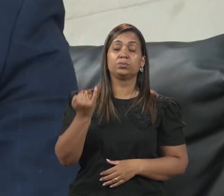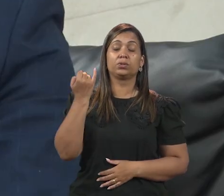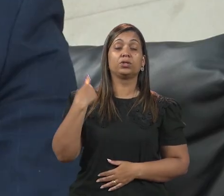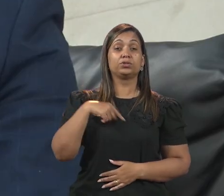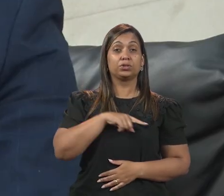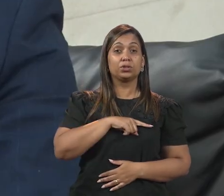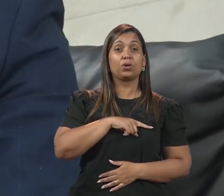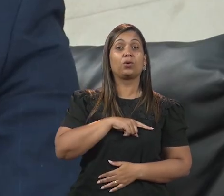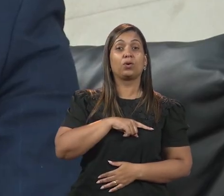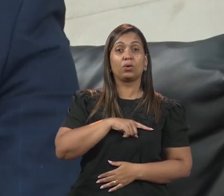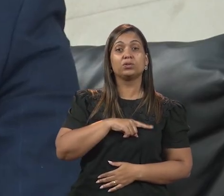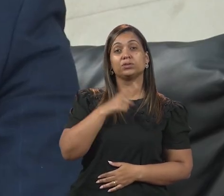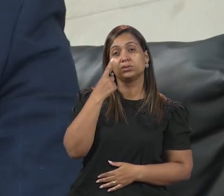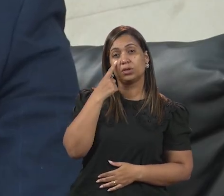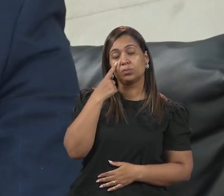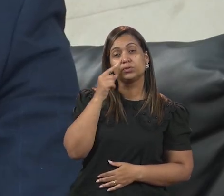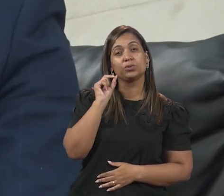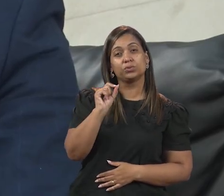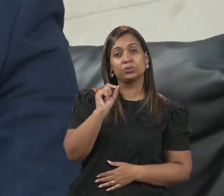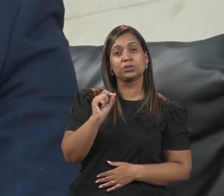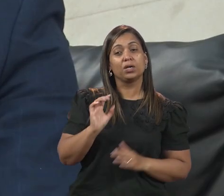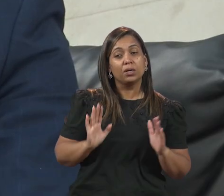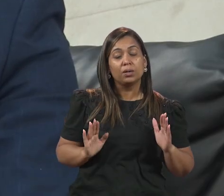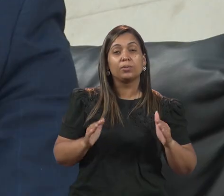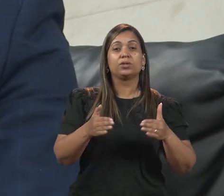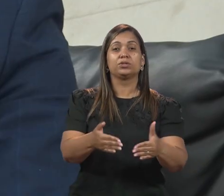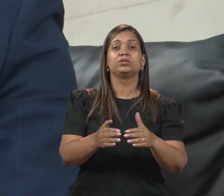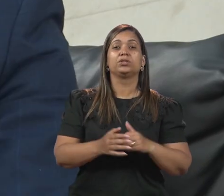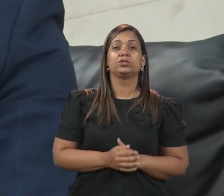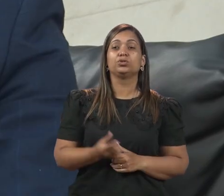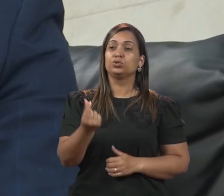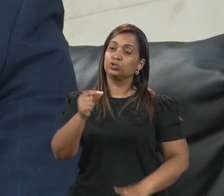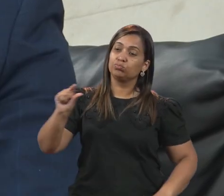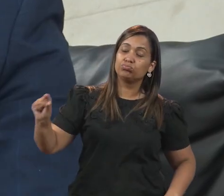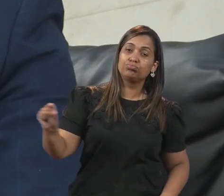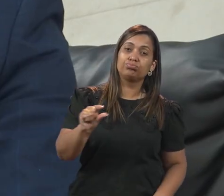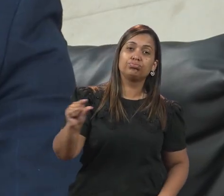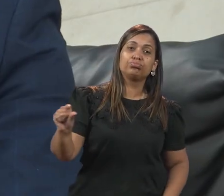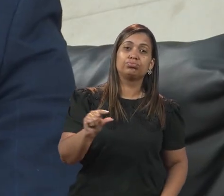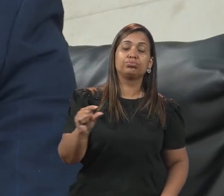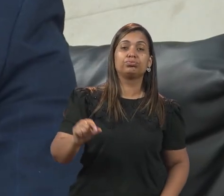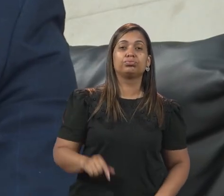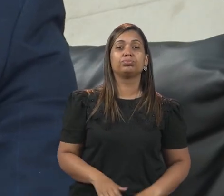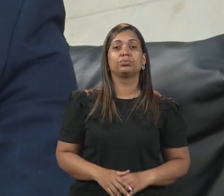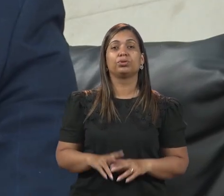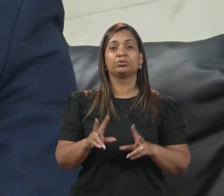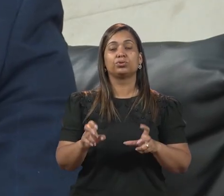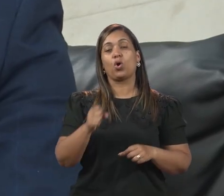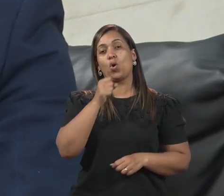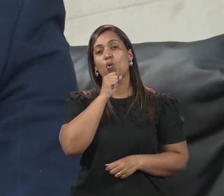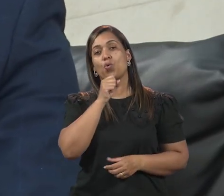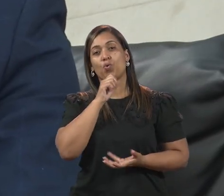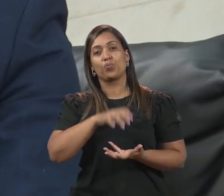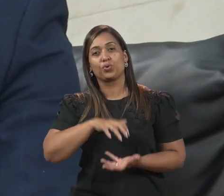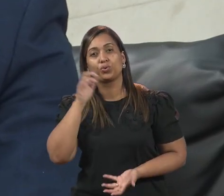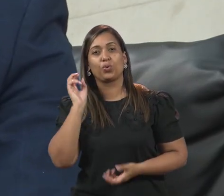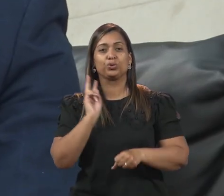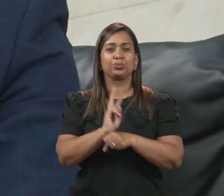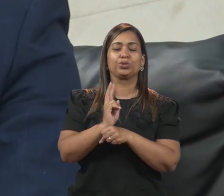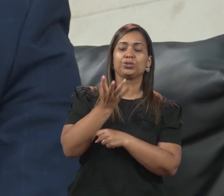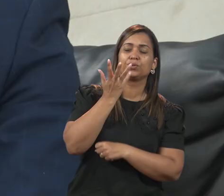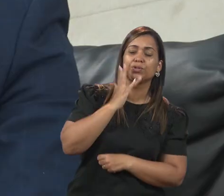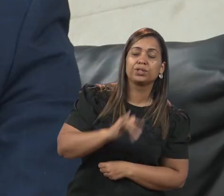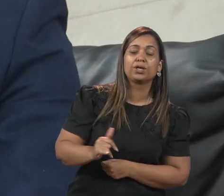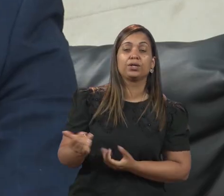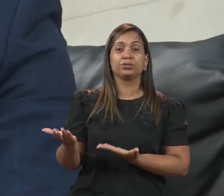nós estamos lidando exatamente para o destino das emendas impositivas, principalmente relacionado ao idoso, proteção à